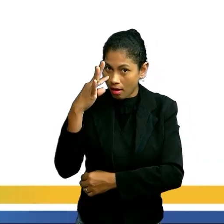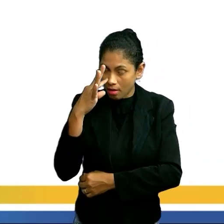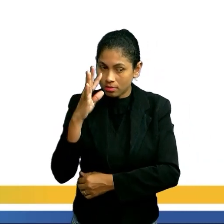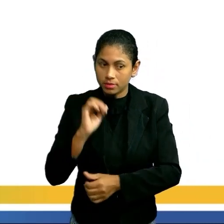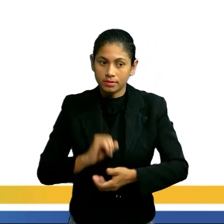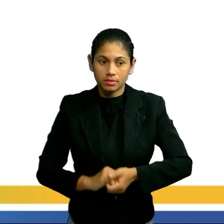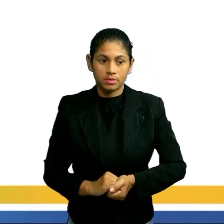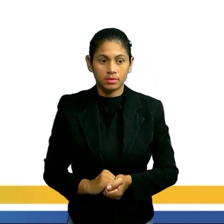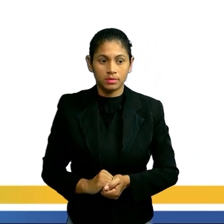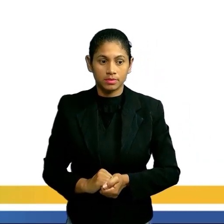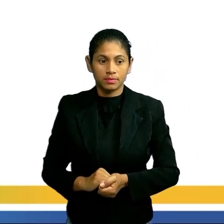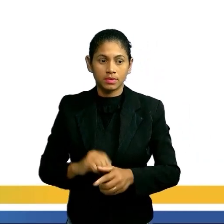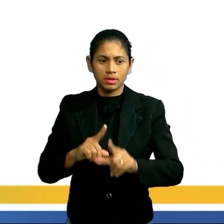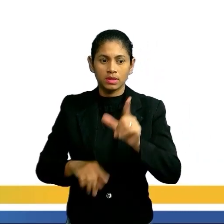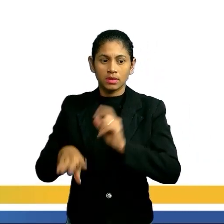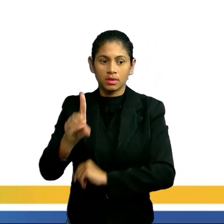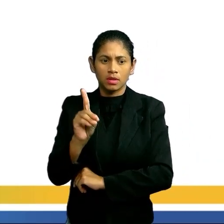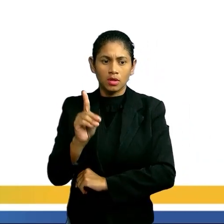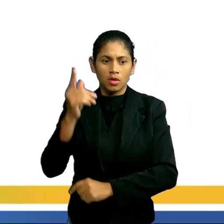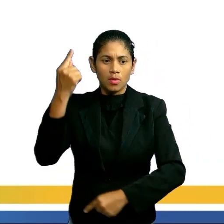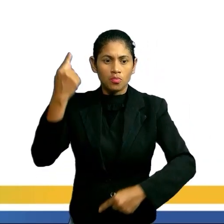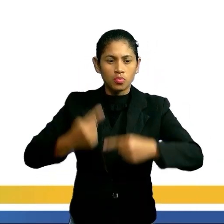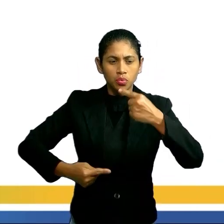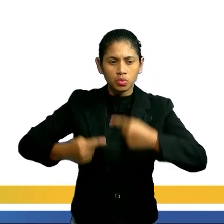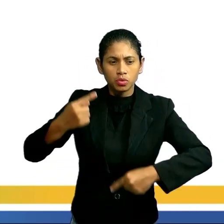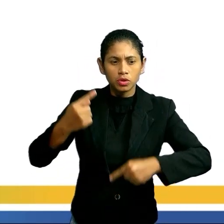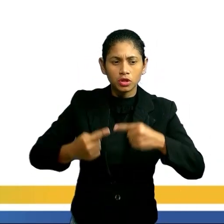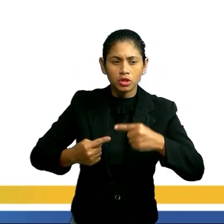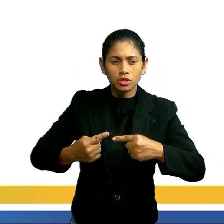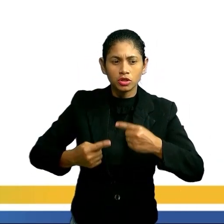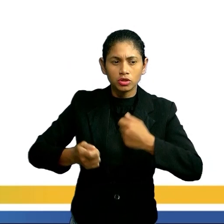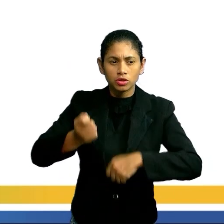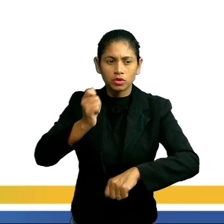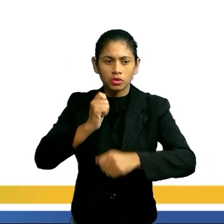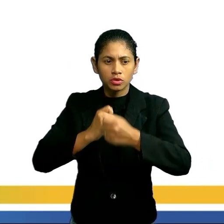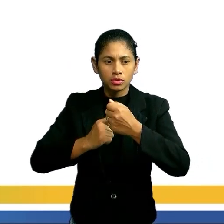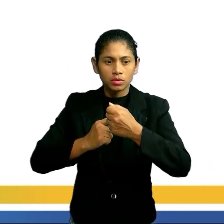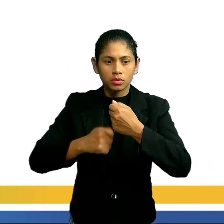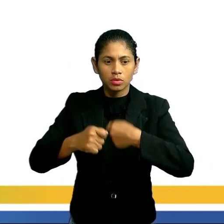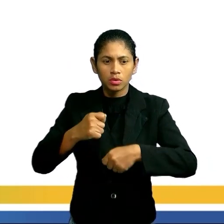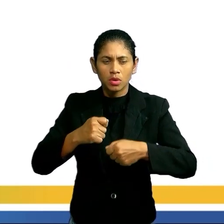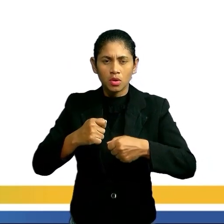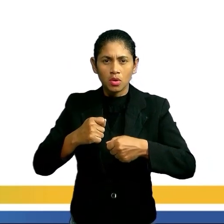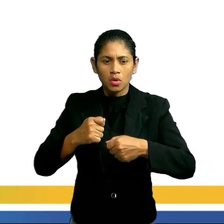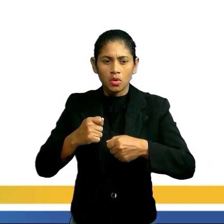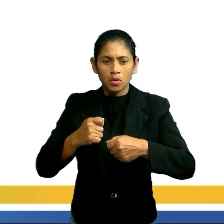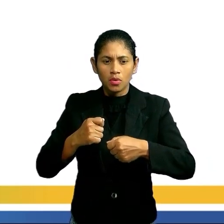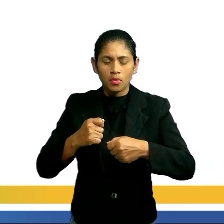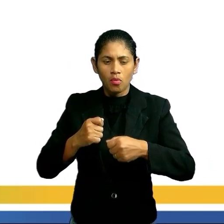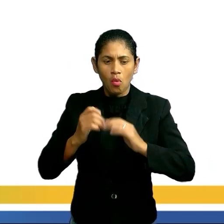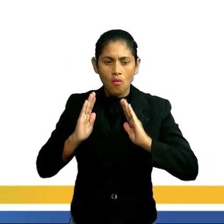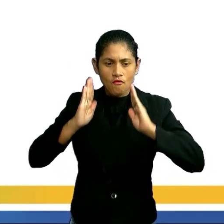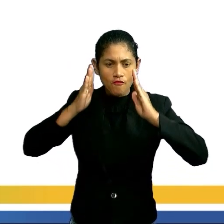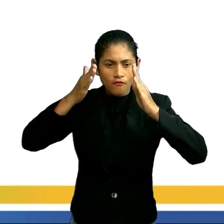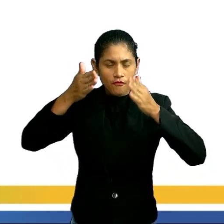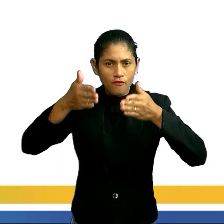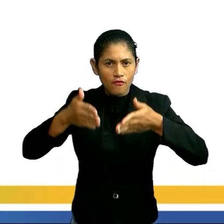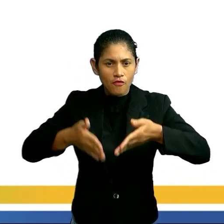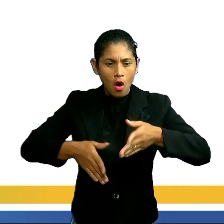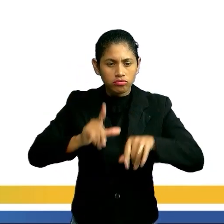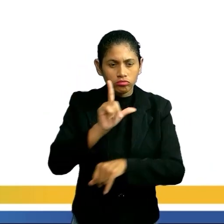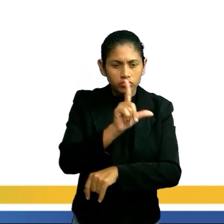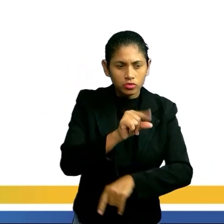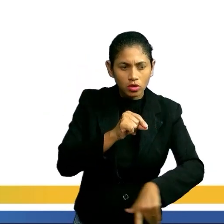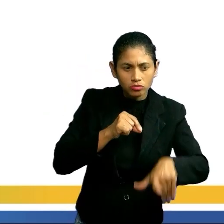seleção das importações, priorizando os bens duráveis. As importações que ele priorizava eram bens duráveis, de